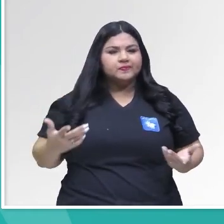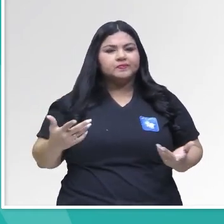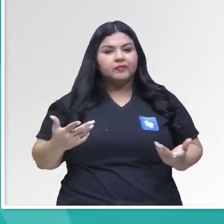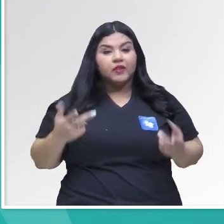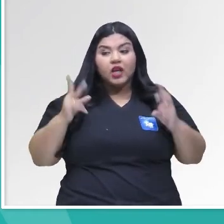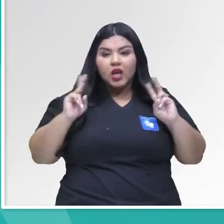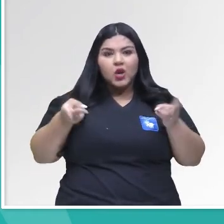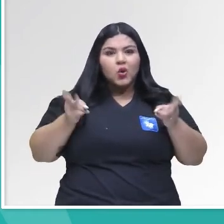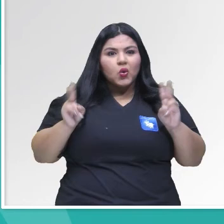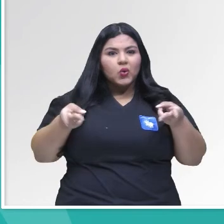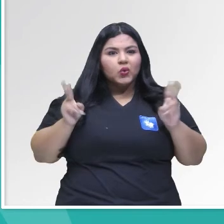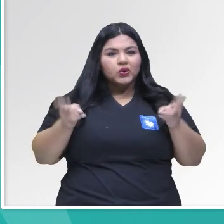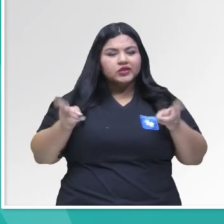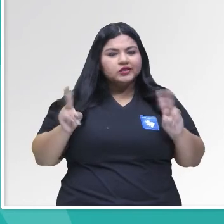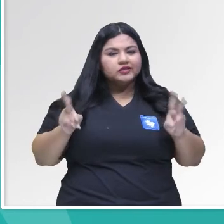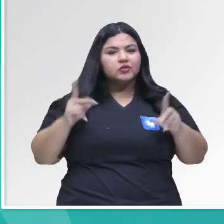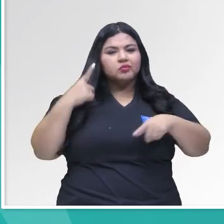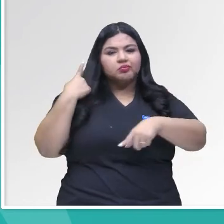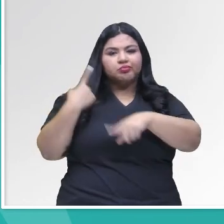continua com o porquê.